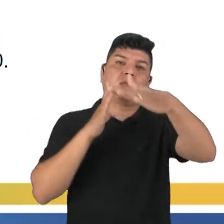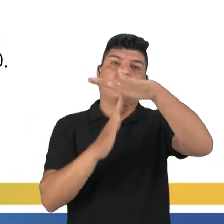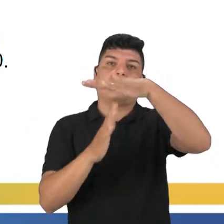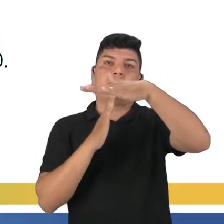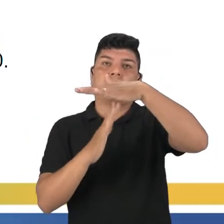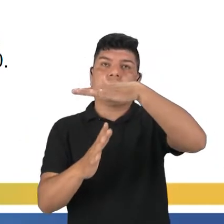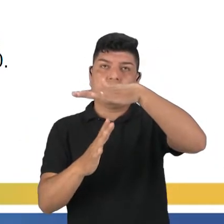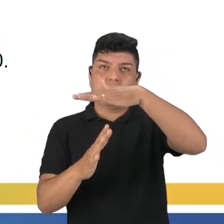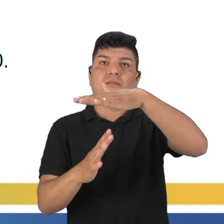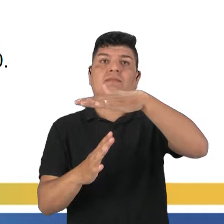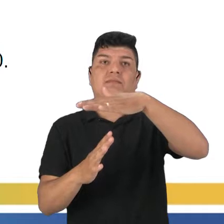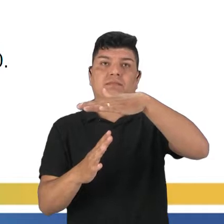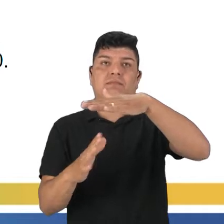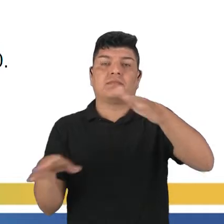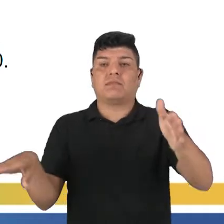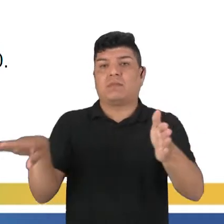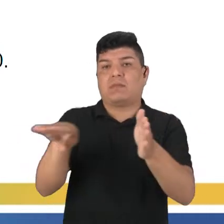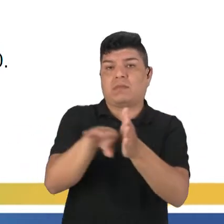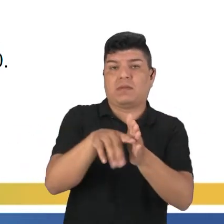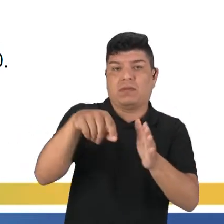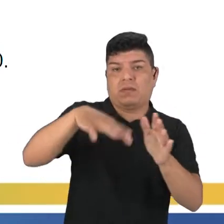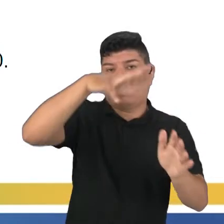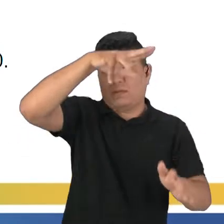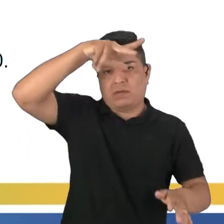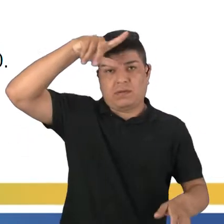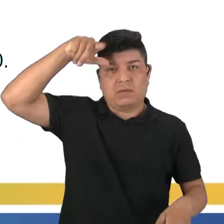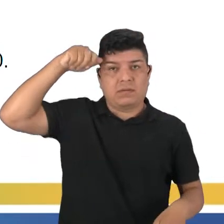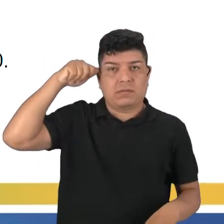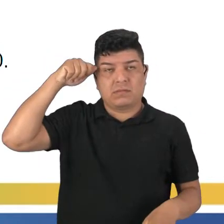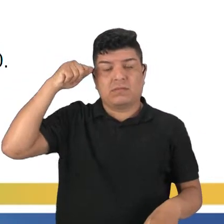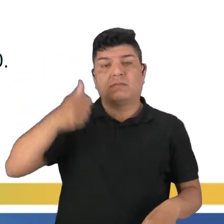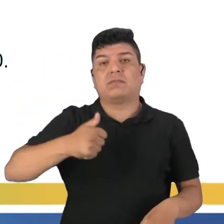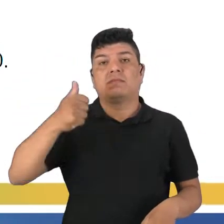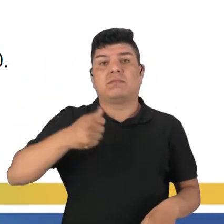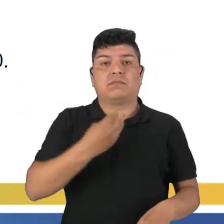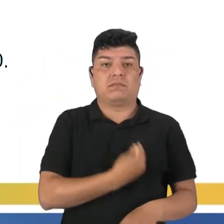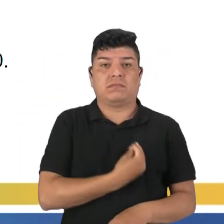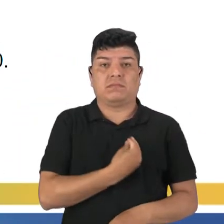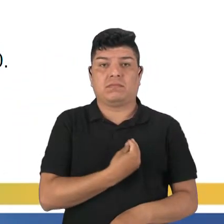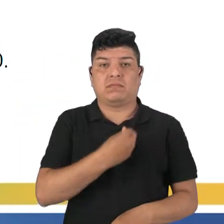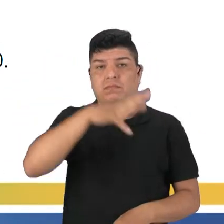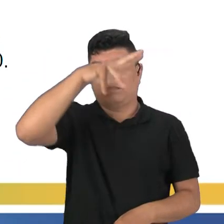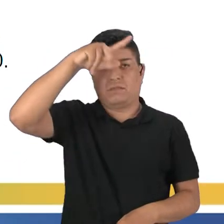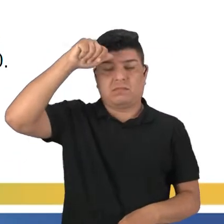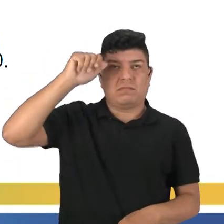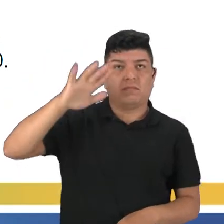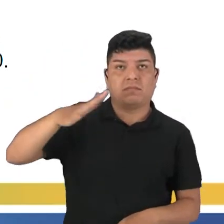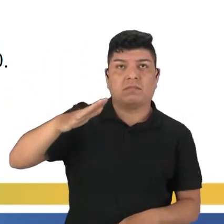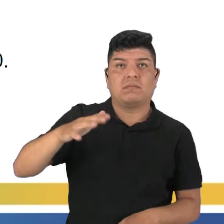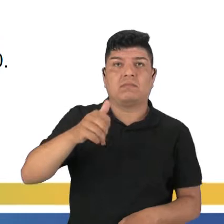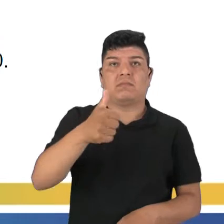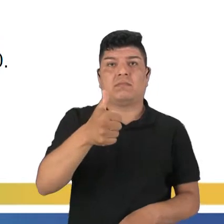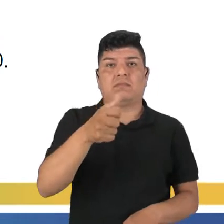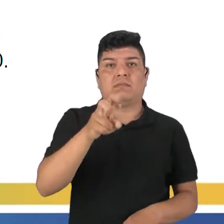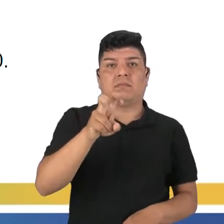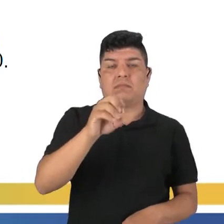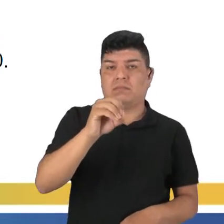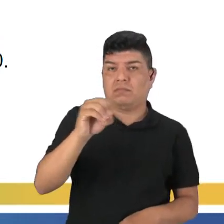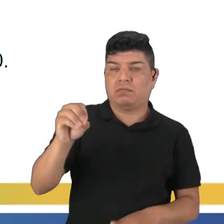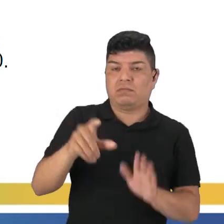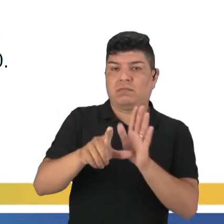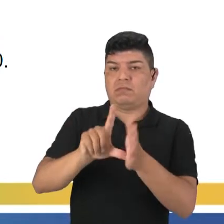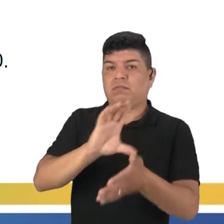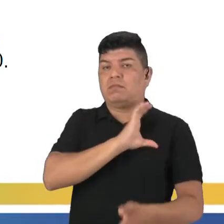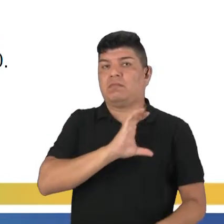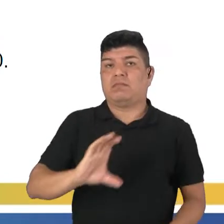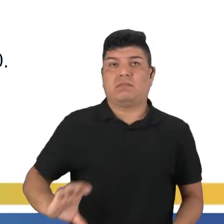Estreito de Bering, né, e aí chegaram então à Amazônia. Os primeiros habitantes da Amazônia chegaram por volta de 1500, né, antes de